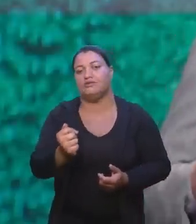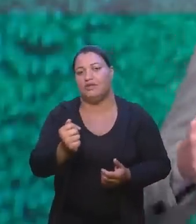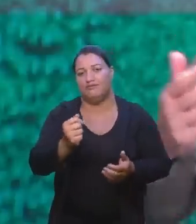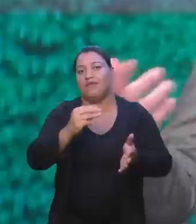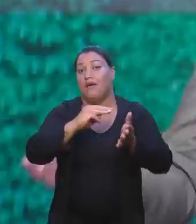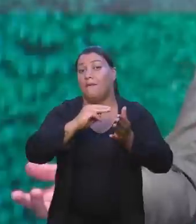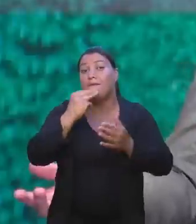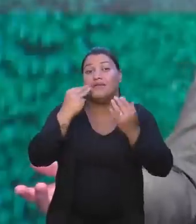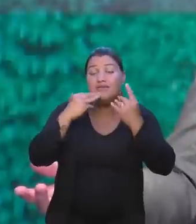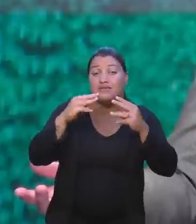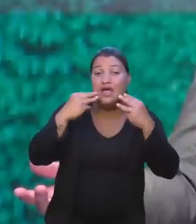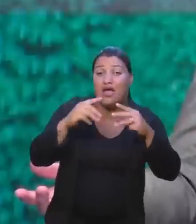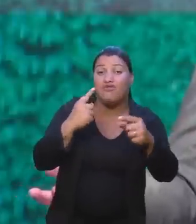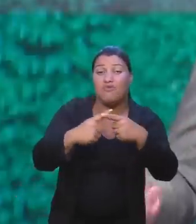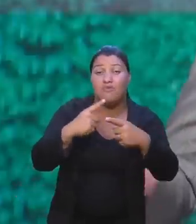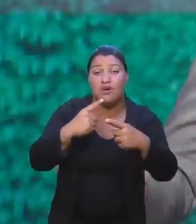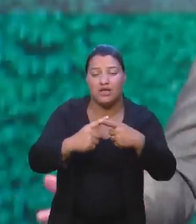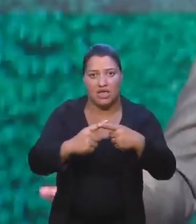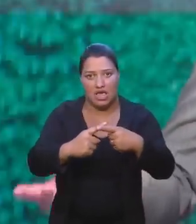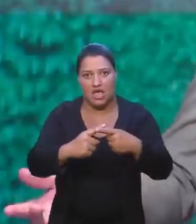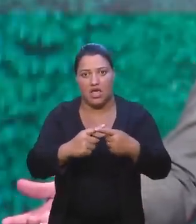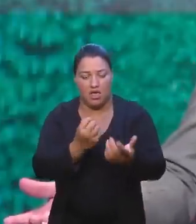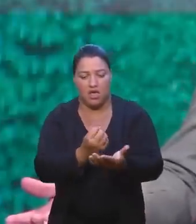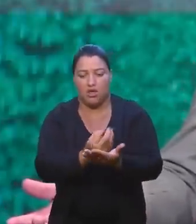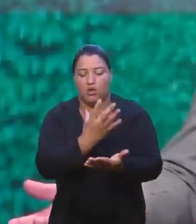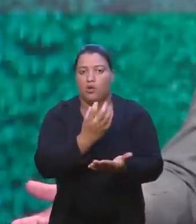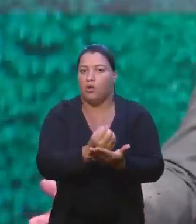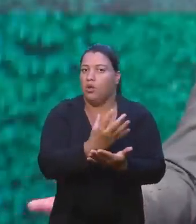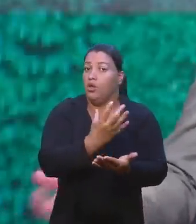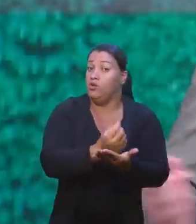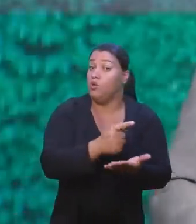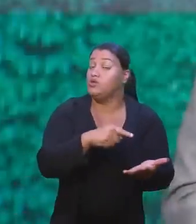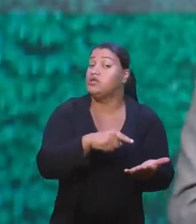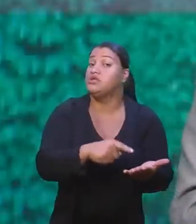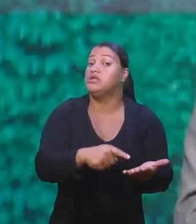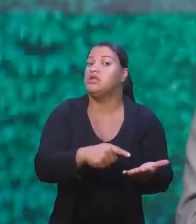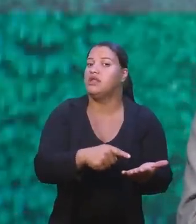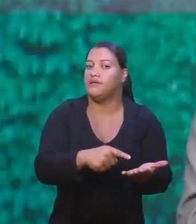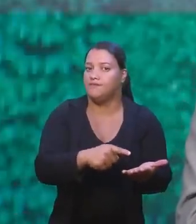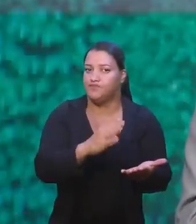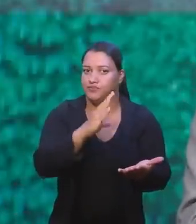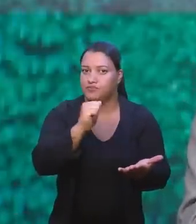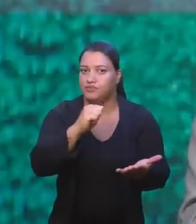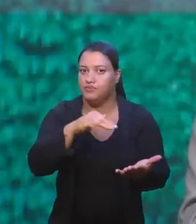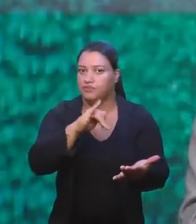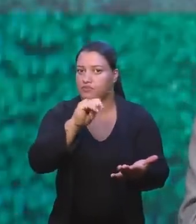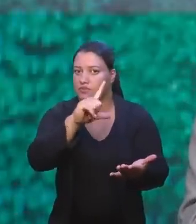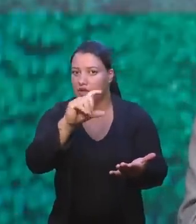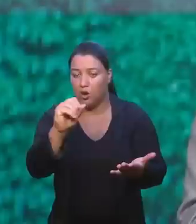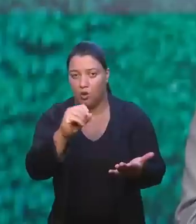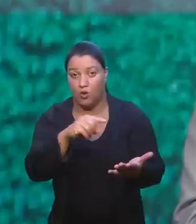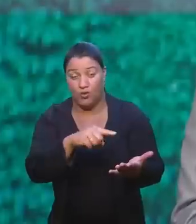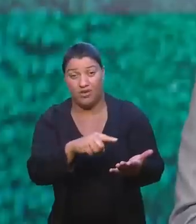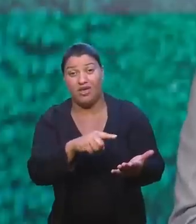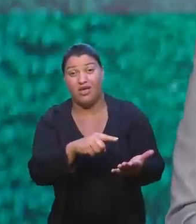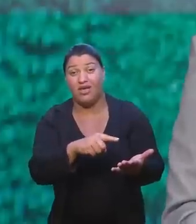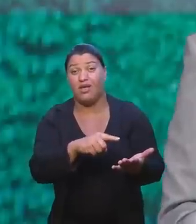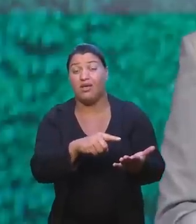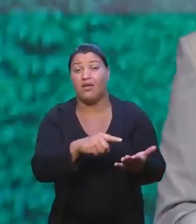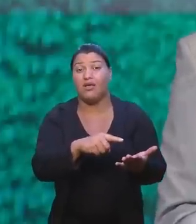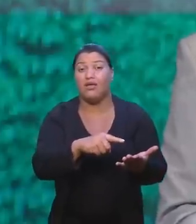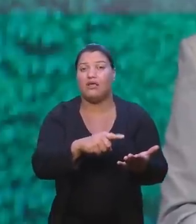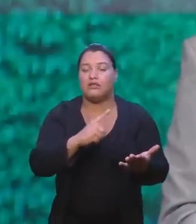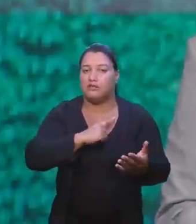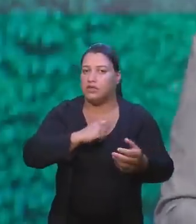que esses tesouros da doutrina, o baú de joias doutrinárias, o Espírito Camilo, vá se constituindo em